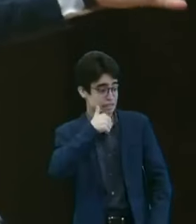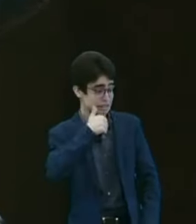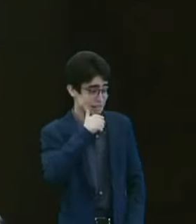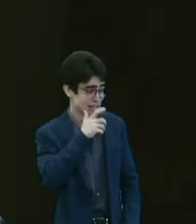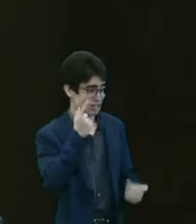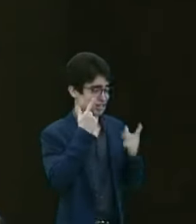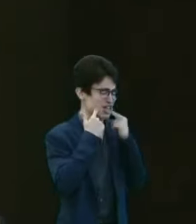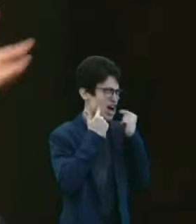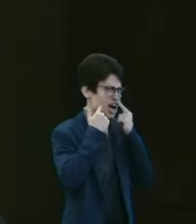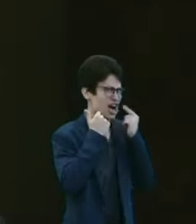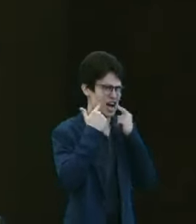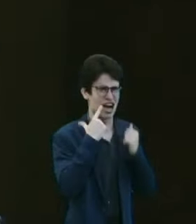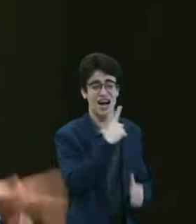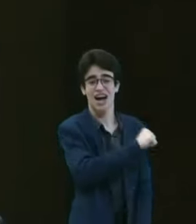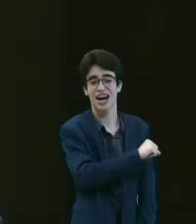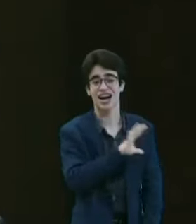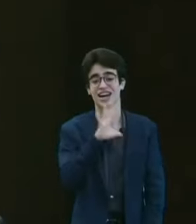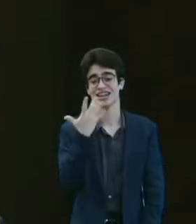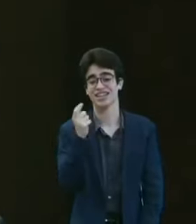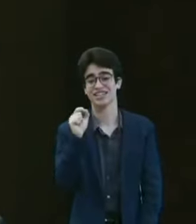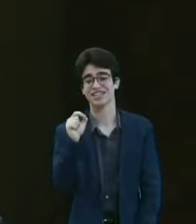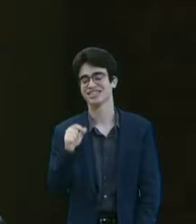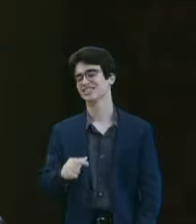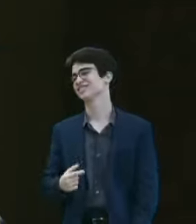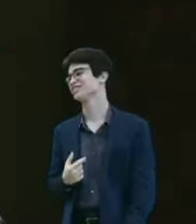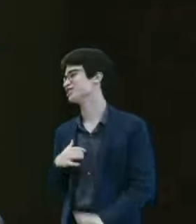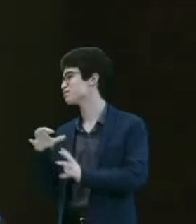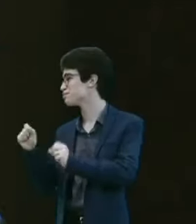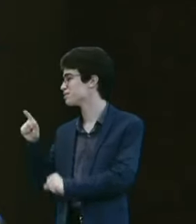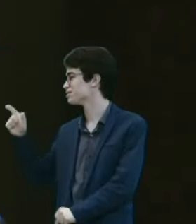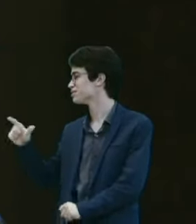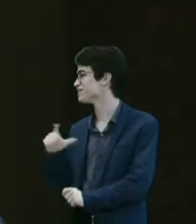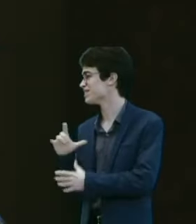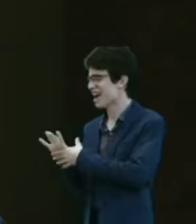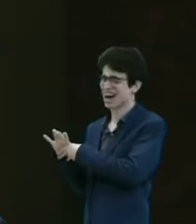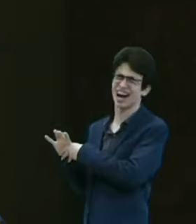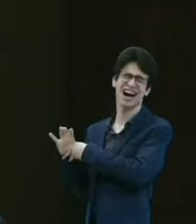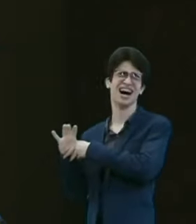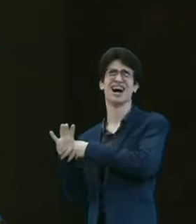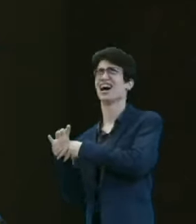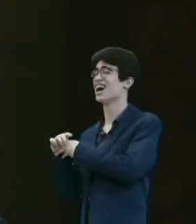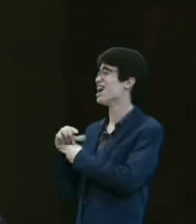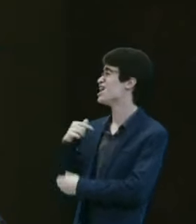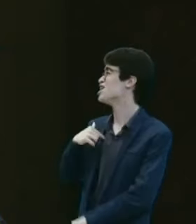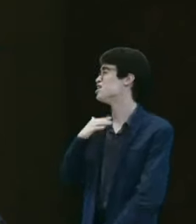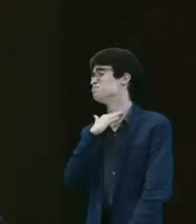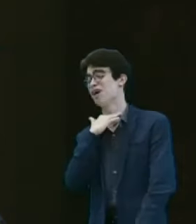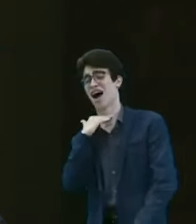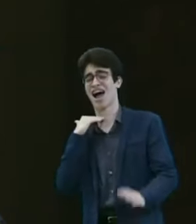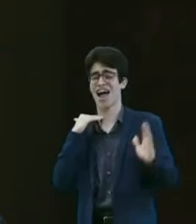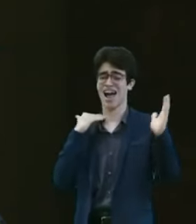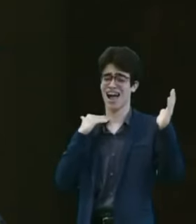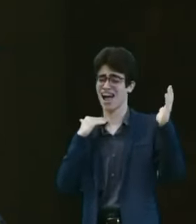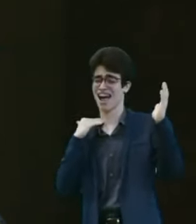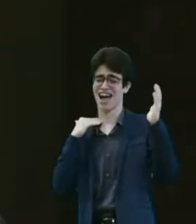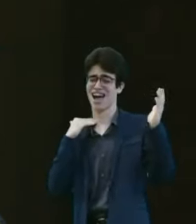desesperada, já saiu chorando. O que aconteceu? Eu vou atrás do Beni, o Beni segurava a mão e dizia: eu vou